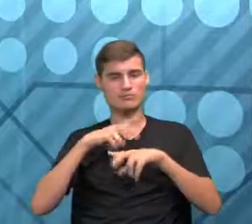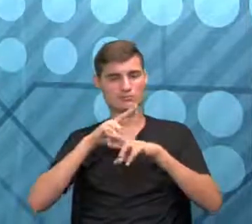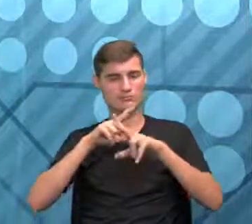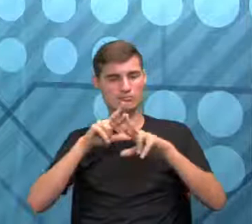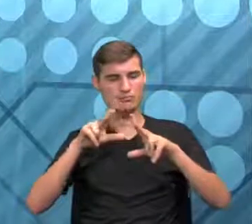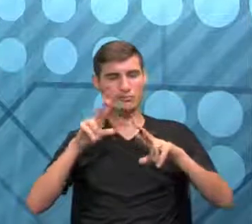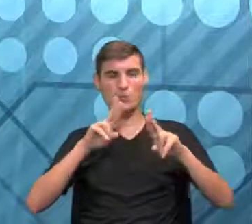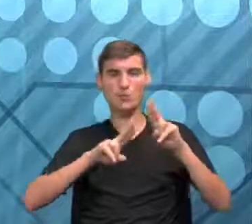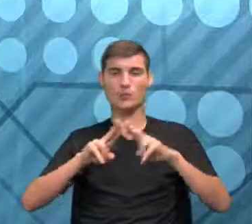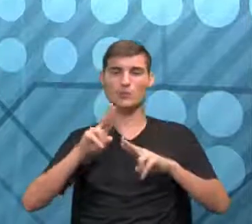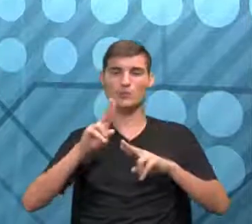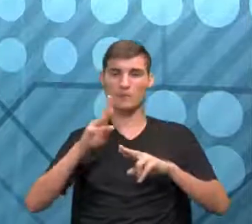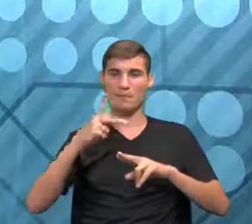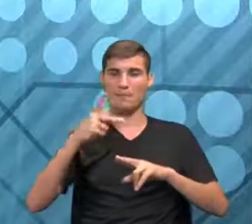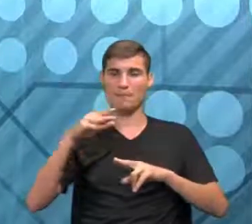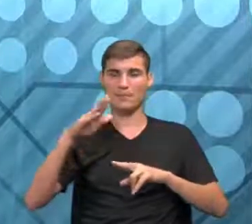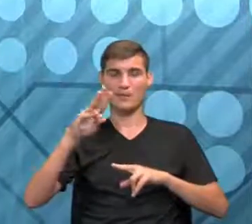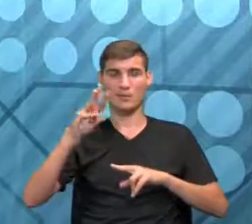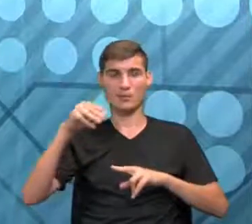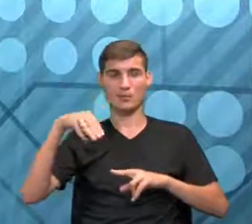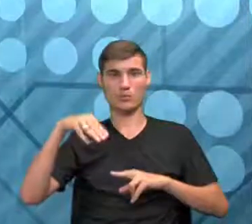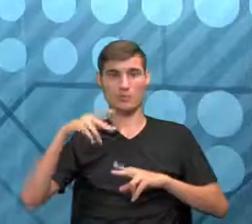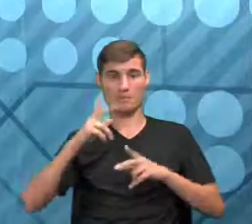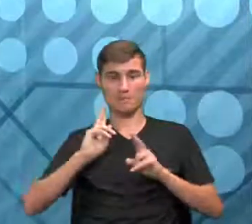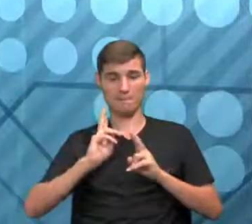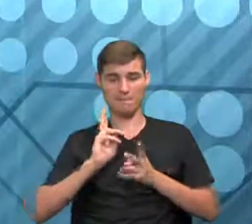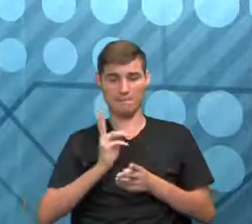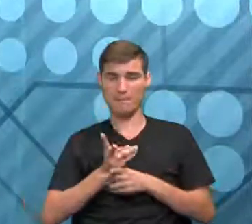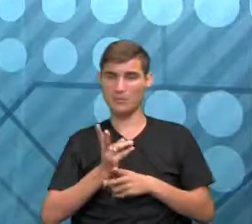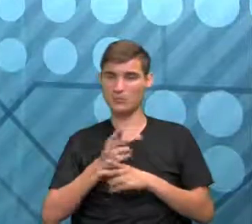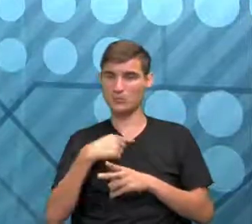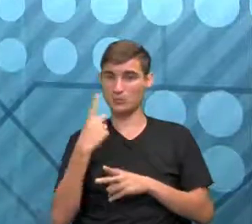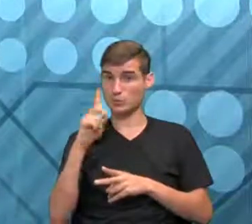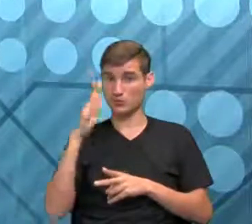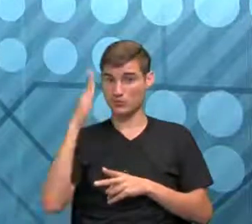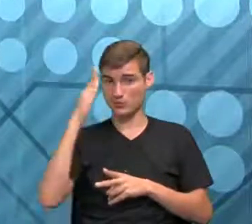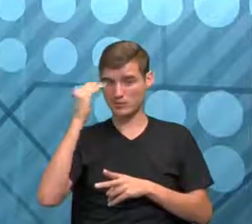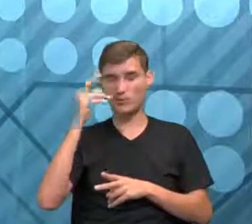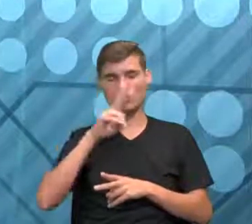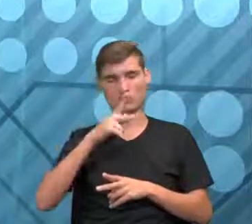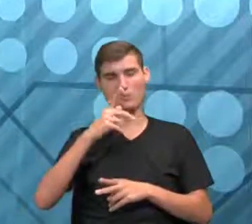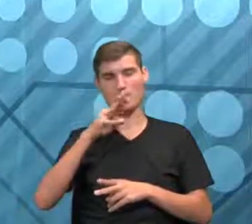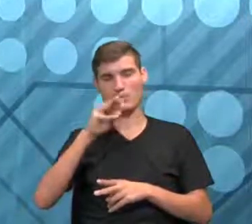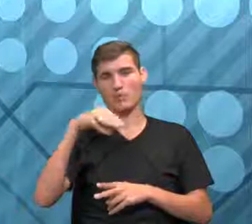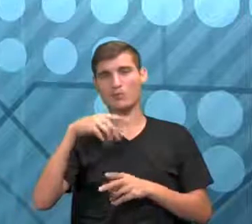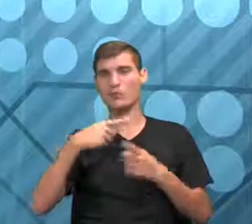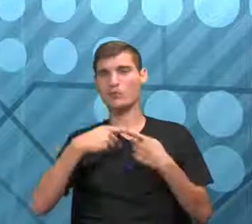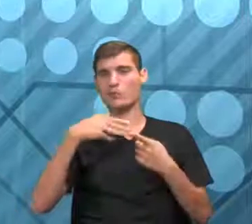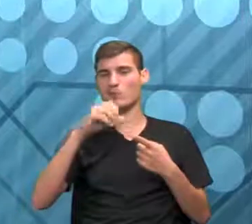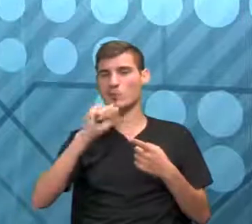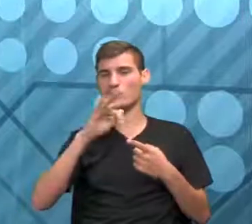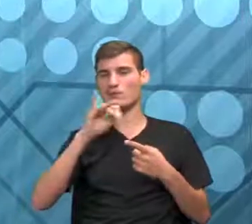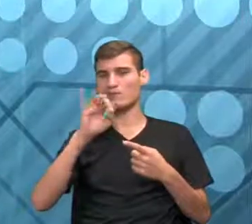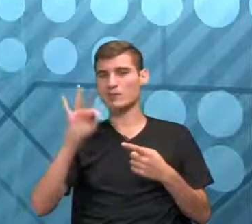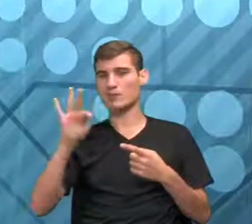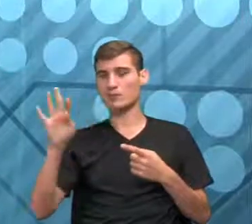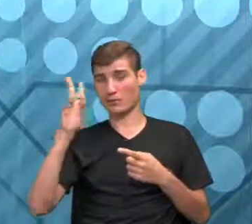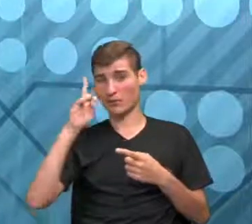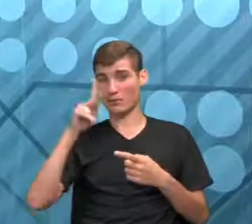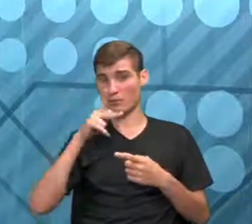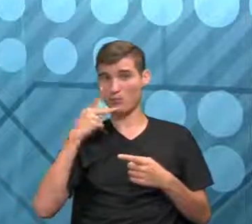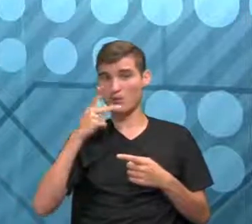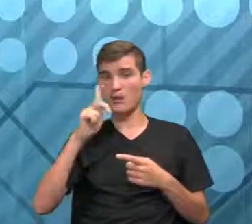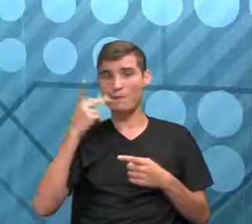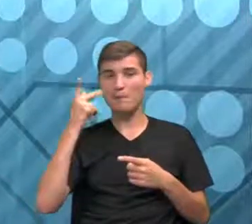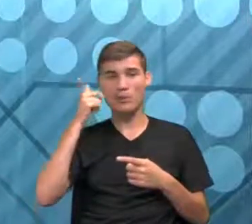feito por PWM. Mesmo que a gente não saiba, ele é feito por PWM, porque o MOSFET, que foi o que eu falei, ele é utilizado